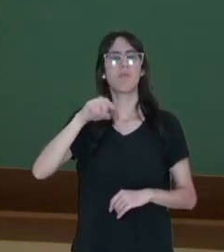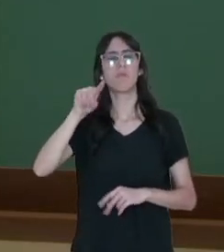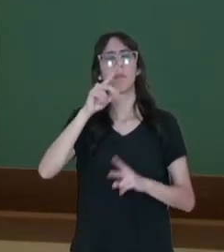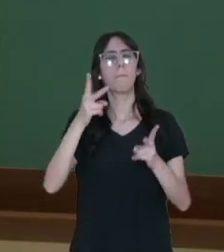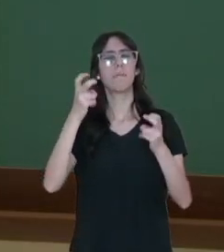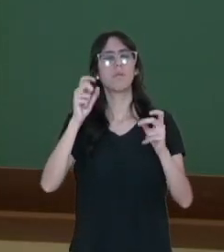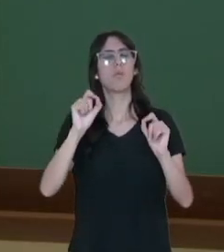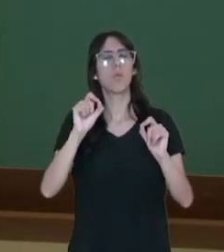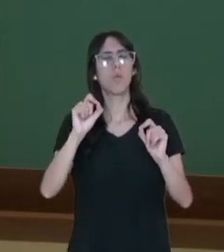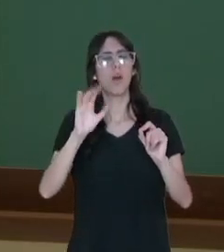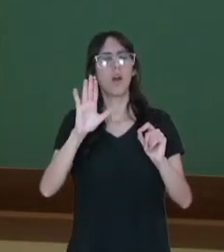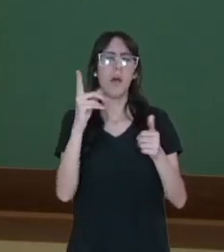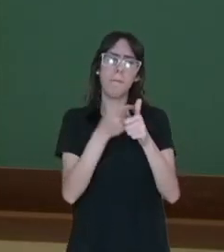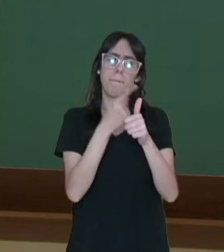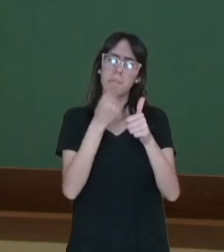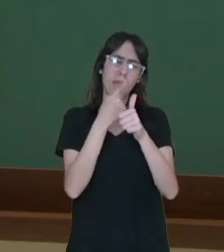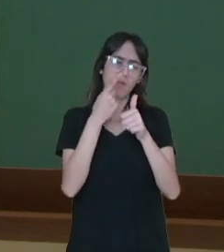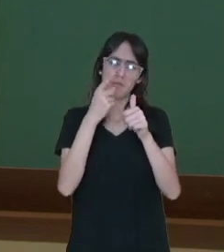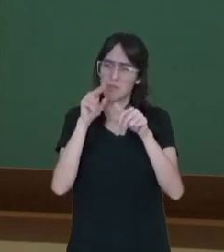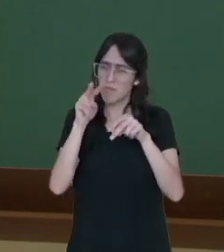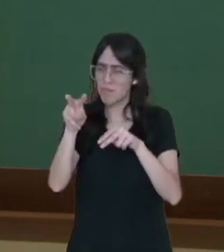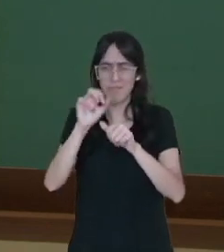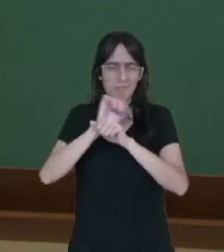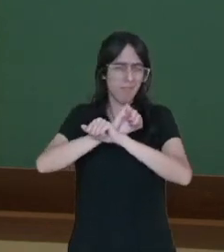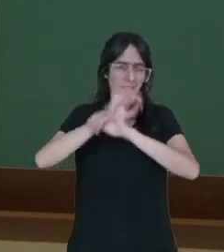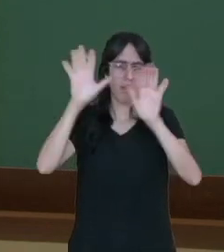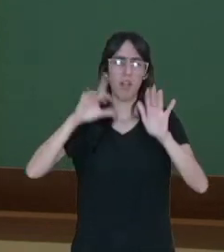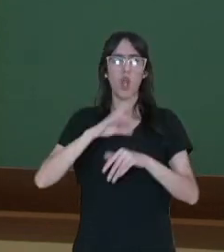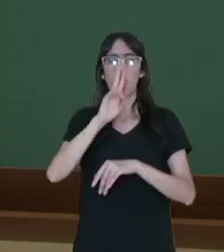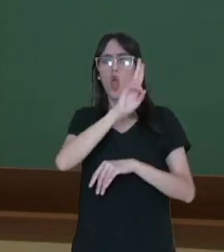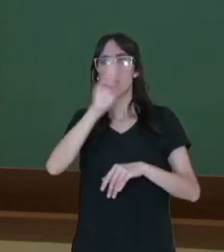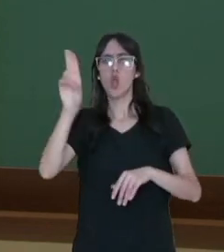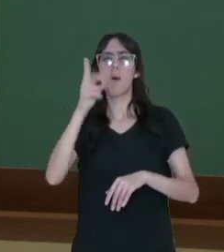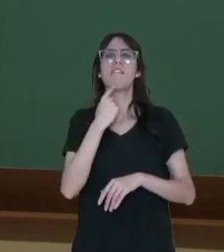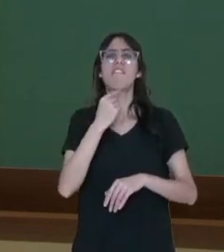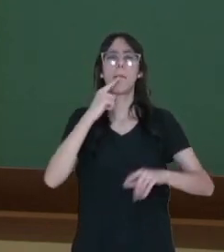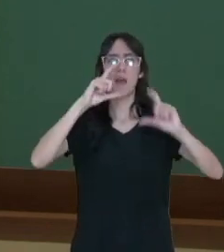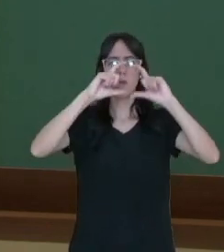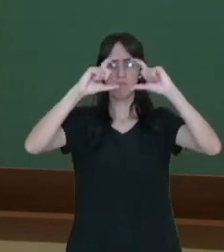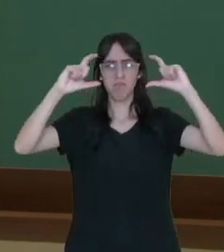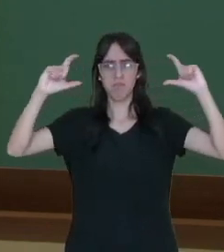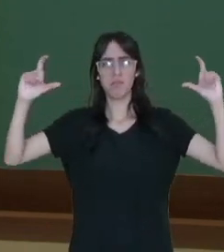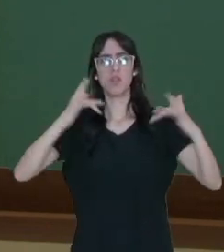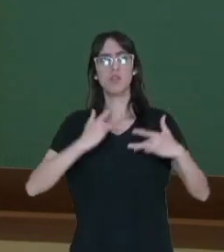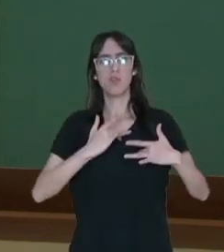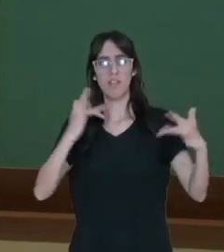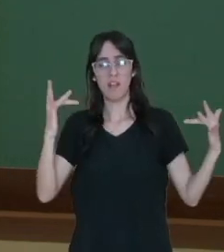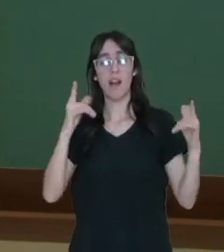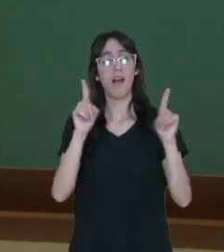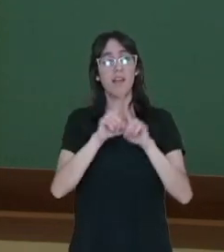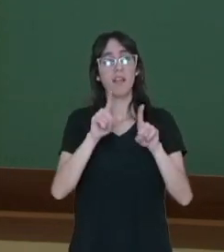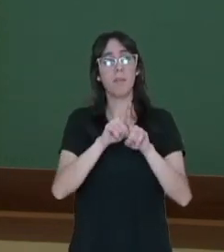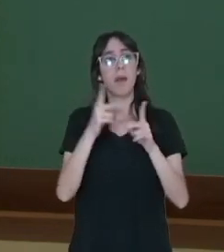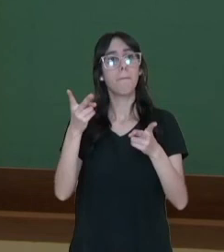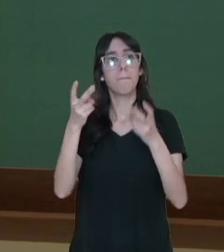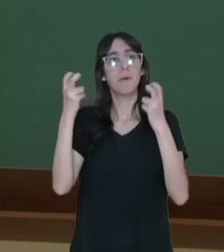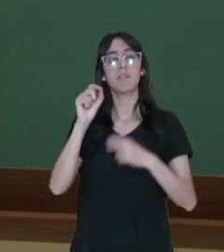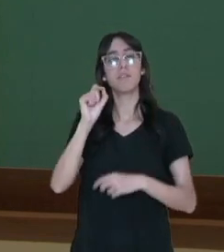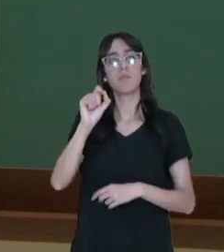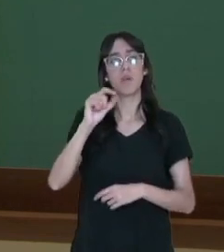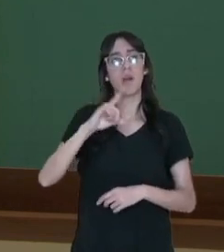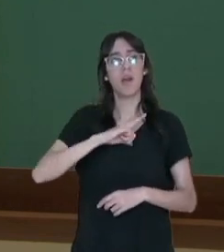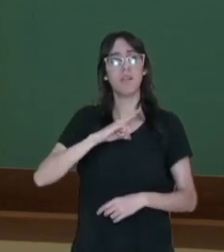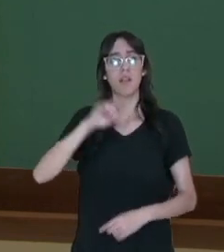percebeu? Um primeiro fica muito óbvio. Além do nome atrás ali do Sindicato Solidariedade, você percebe mais para o lado direito em destaque a imagem